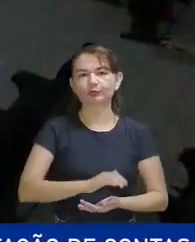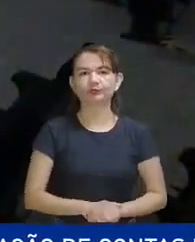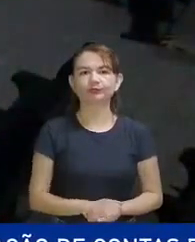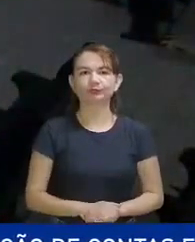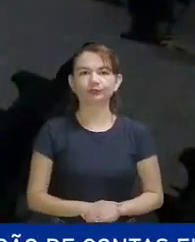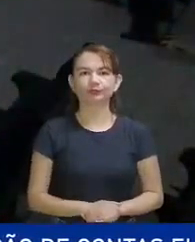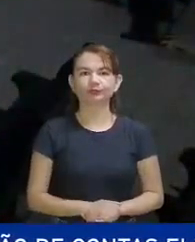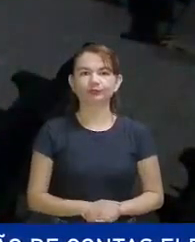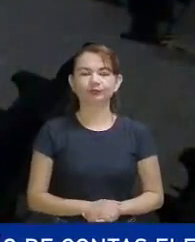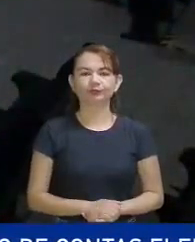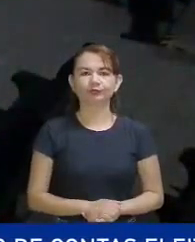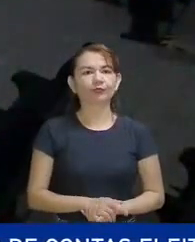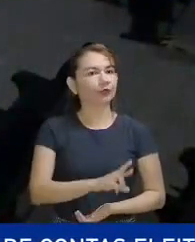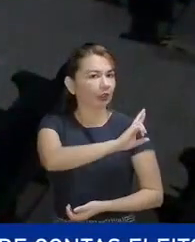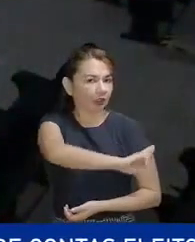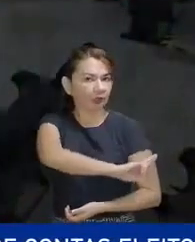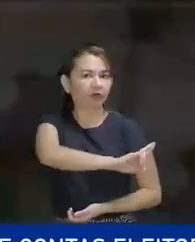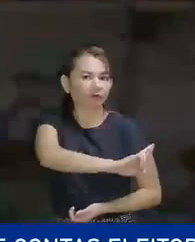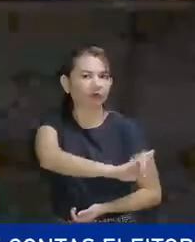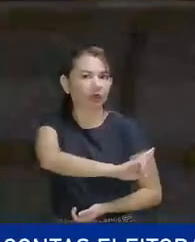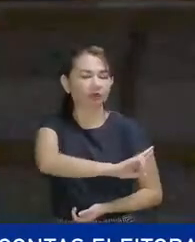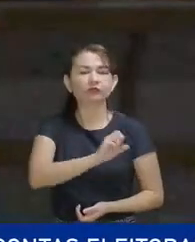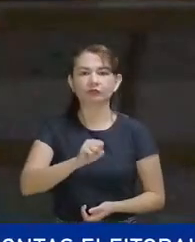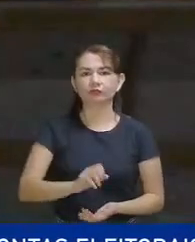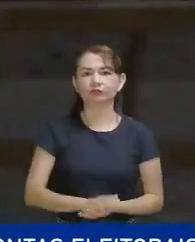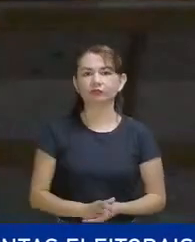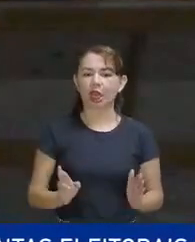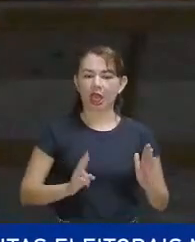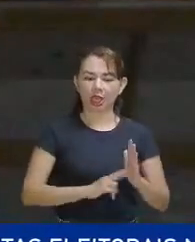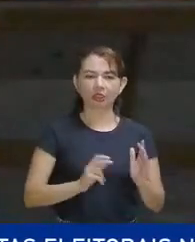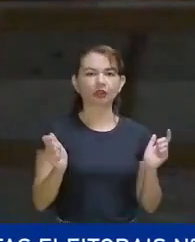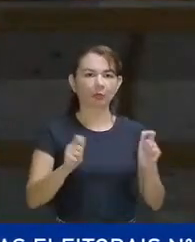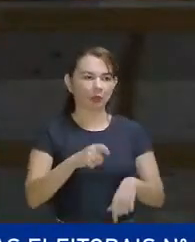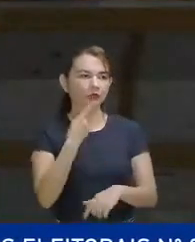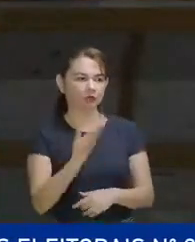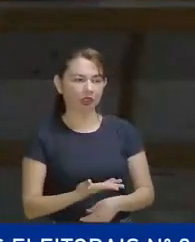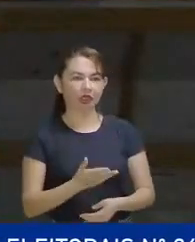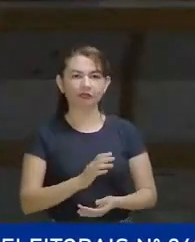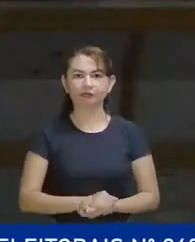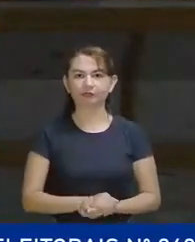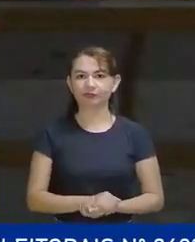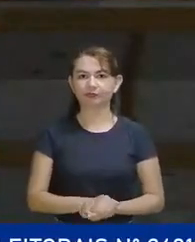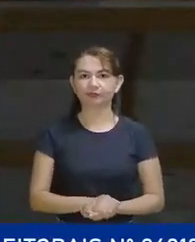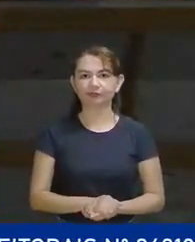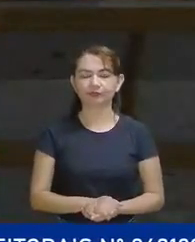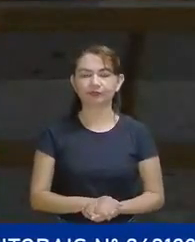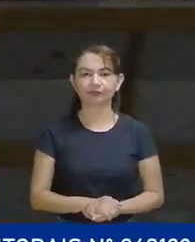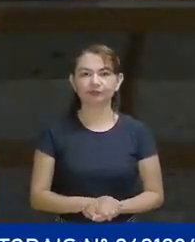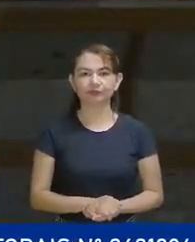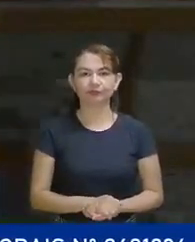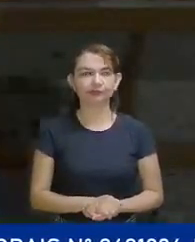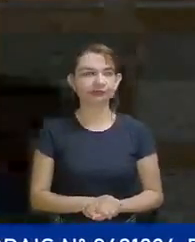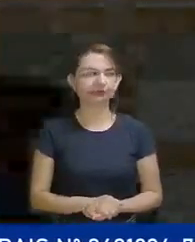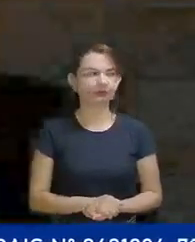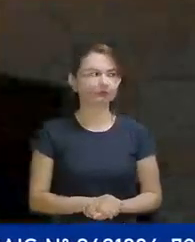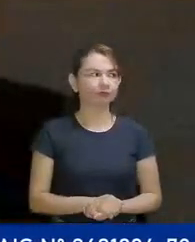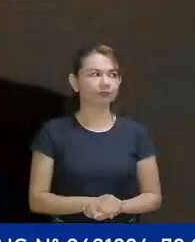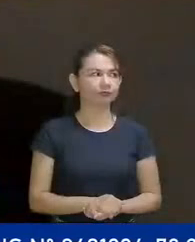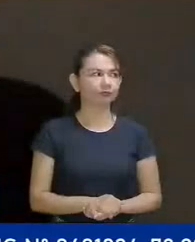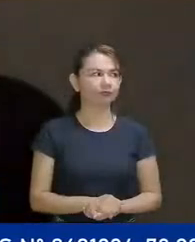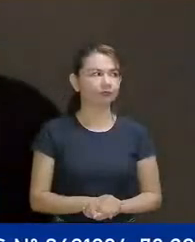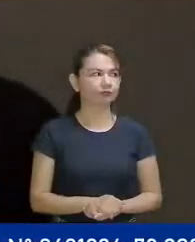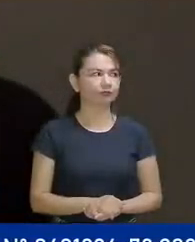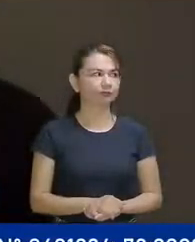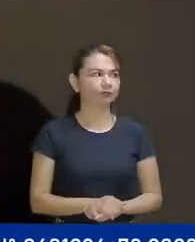Requer a desaprovação? A desaprovação, perfeito. Devolvo a palavra à relatora. Obrigada, presidente. Bom,